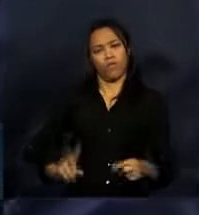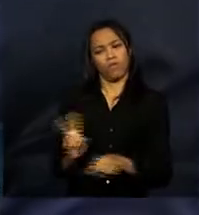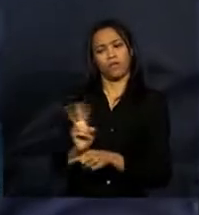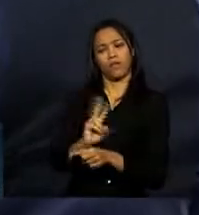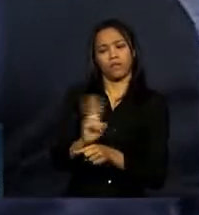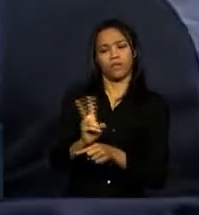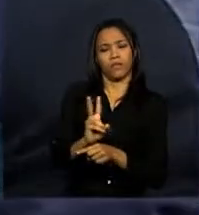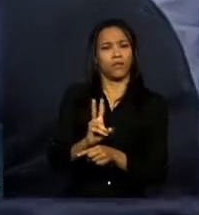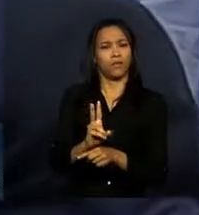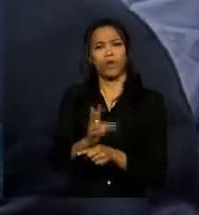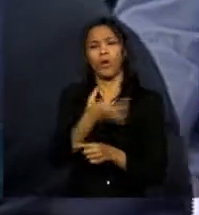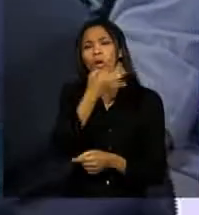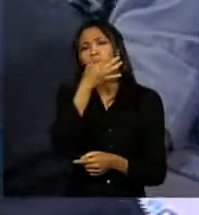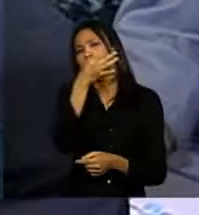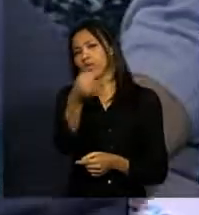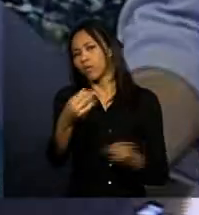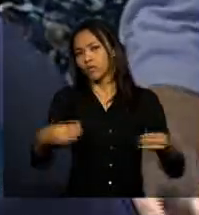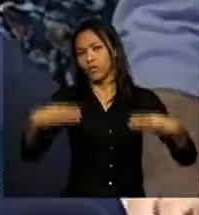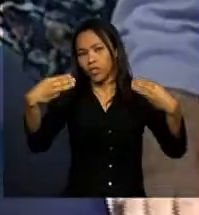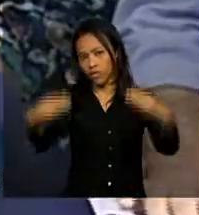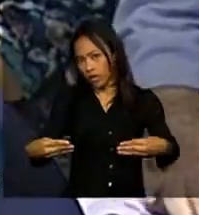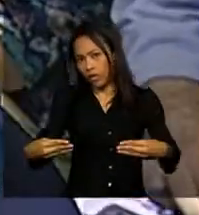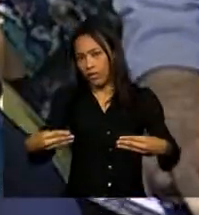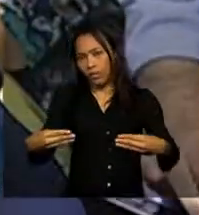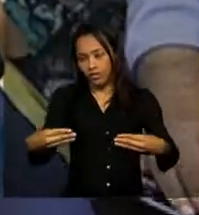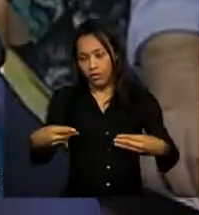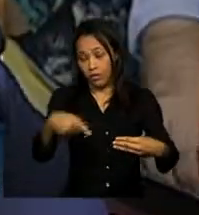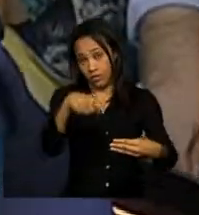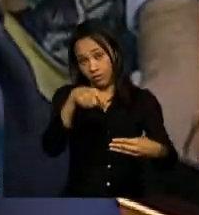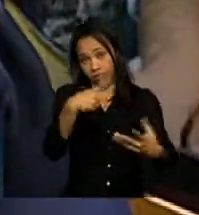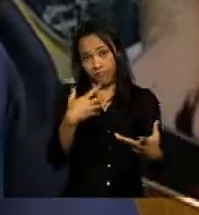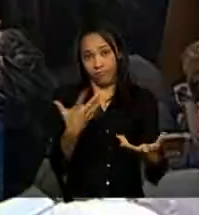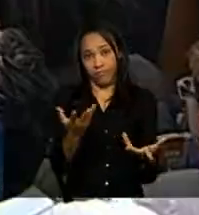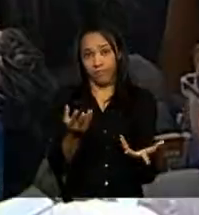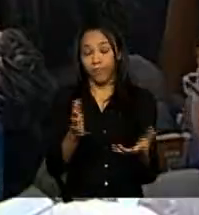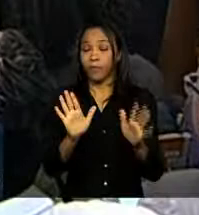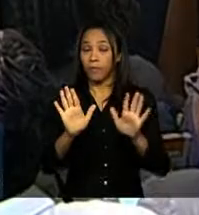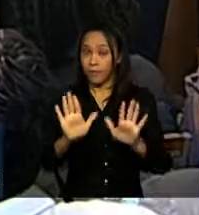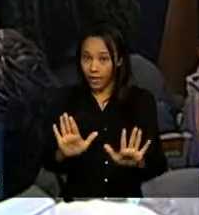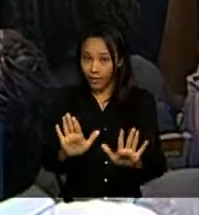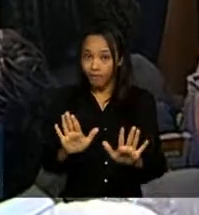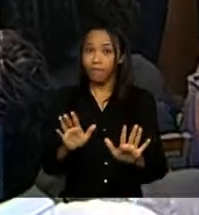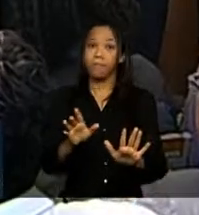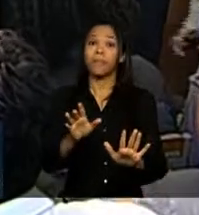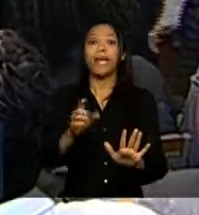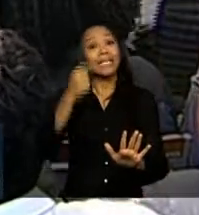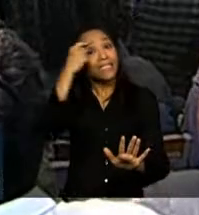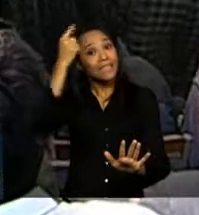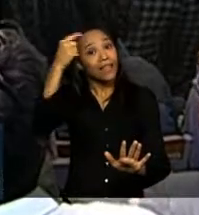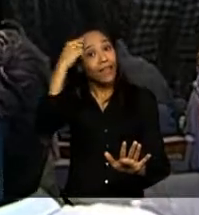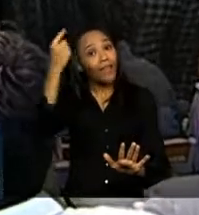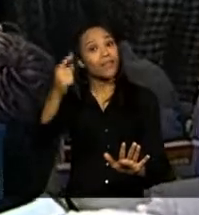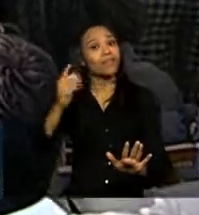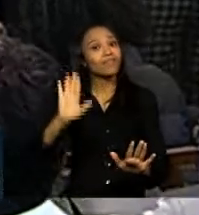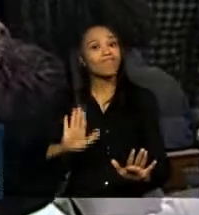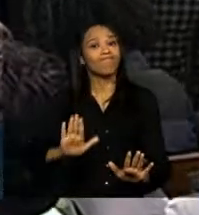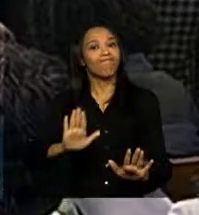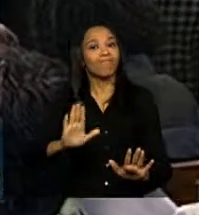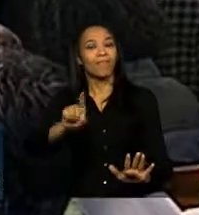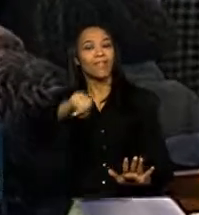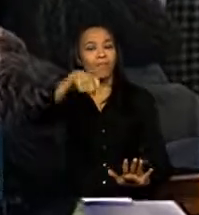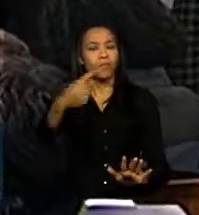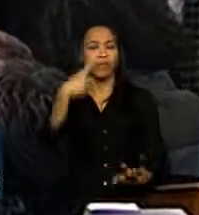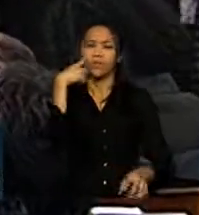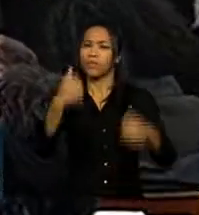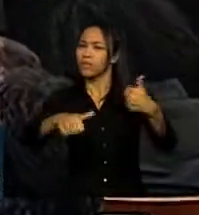acha da aceitação disso lá na Fazenda, que pode acabar barrando essa ideia? Veja, vamos construir as ideias e depois discuti-las para verificar